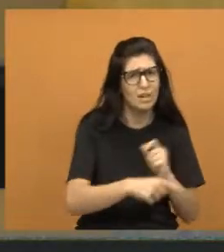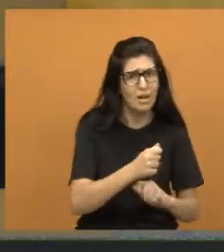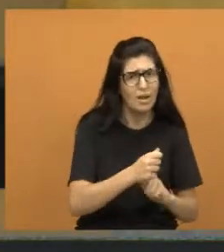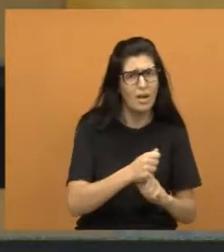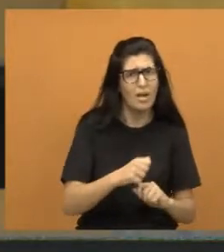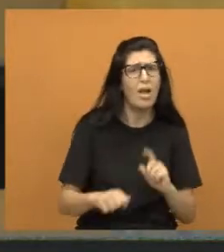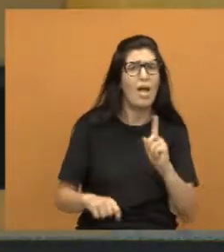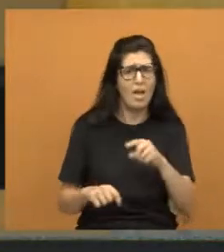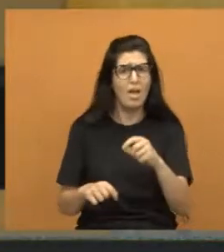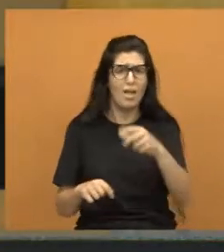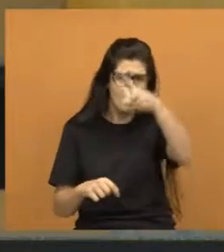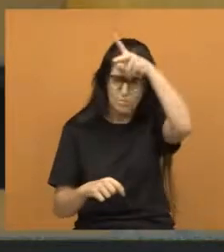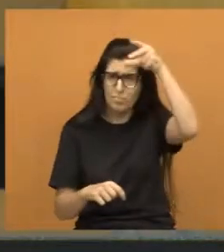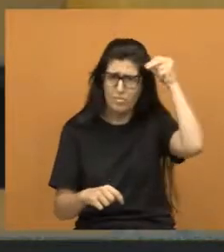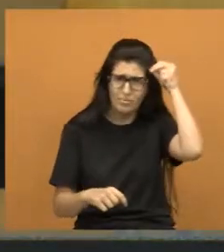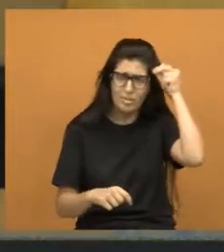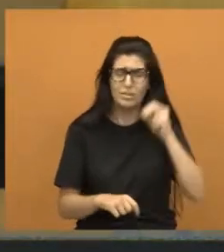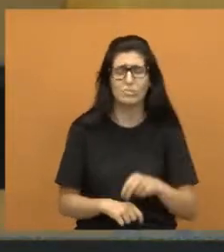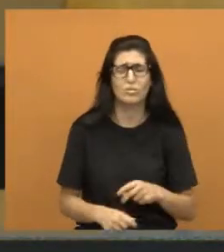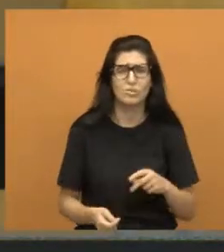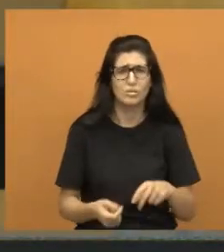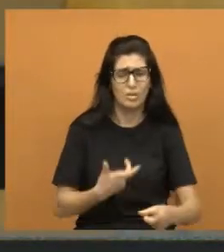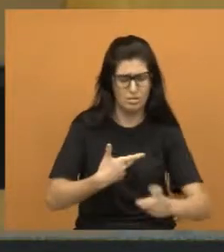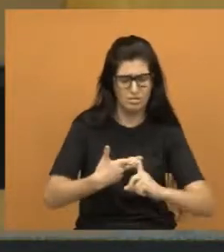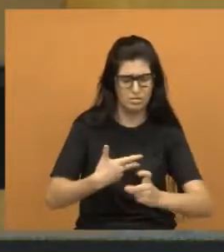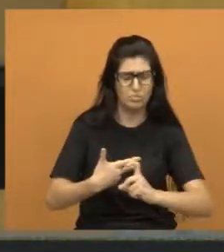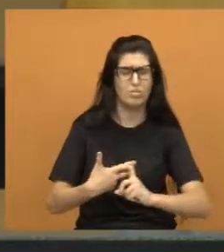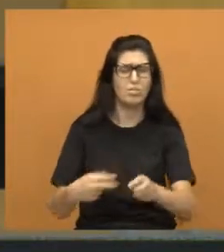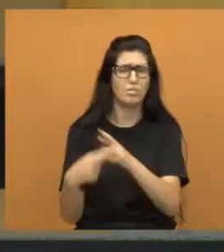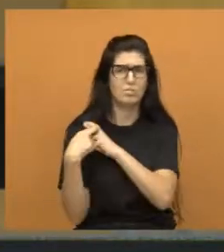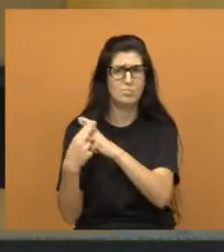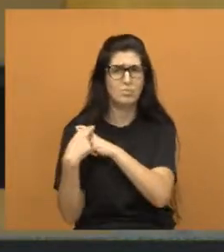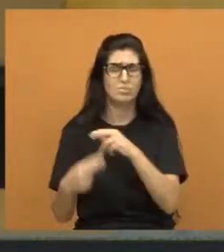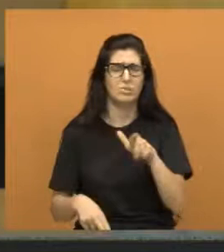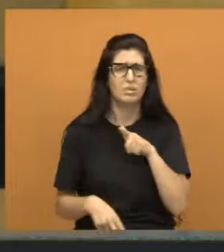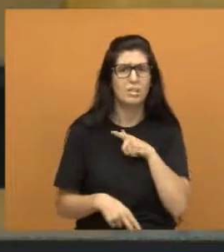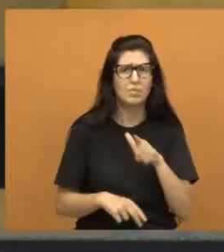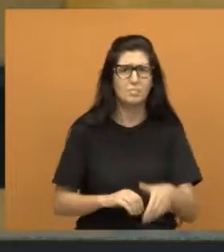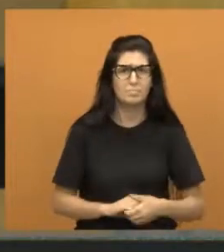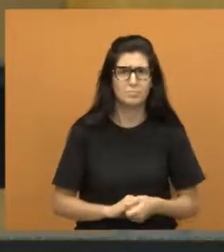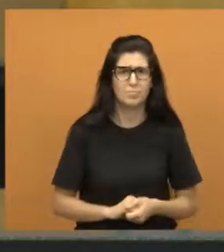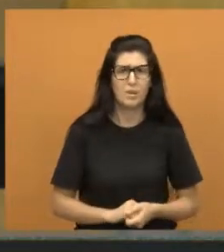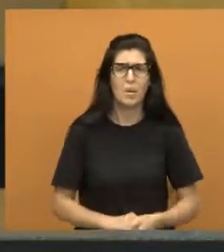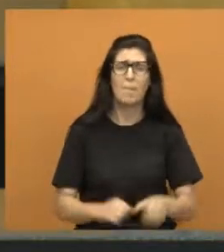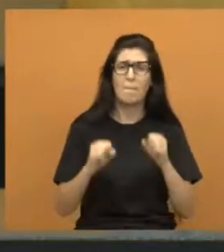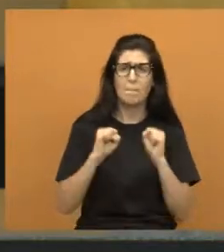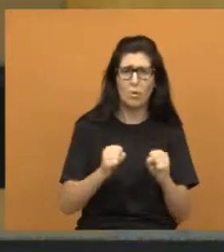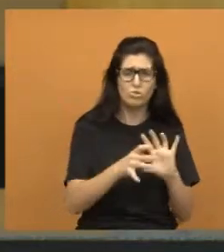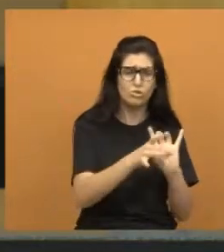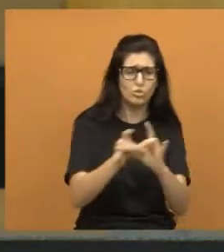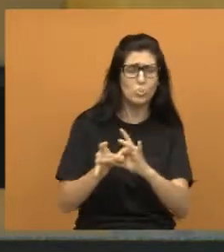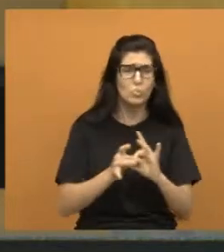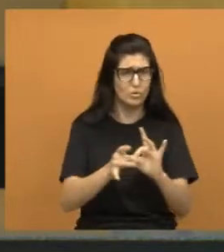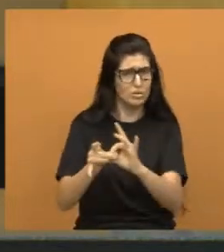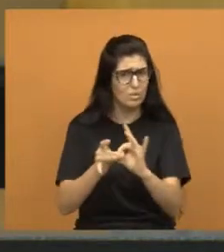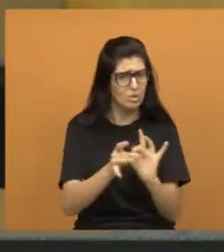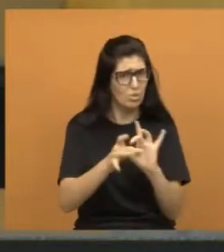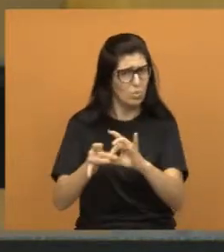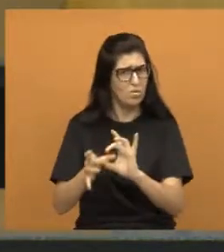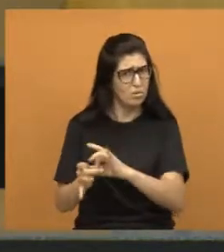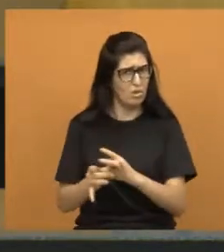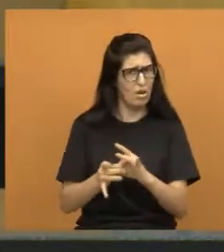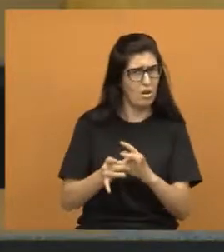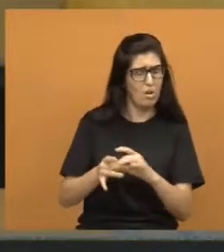totalmente do prefeito. Uhum. É do executivo que tem essa responsabilidade. Ele pode fazer vários convênios, mas, se não der certo,